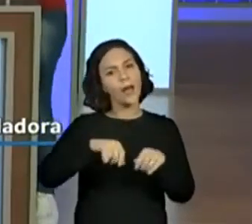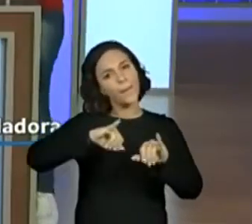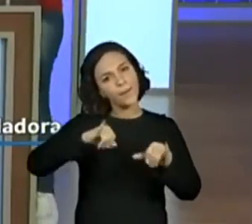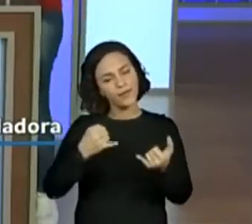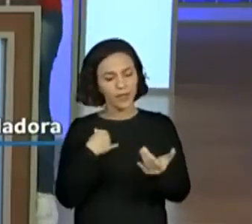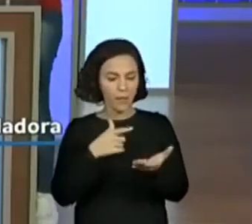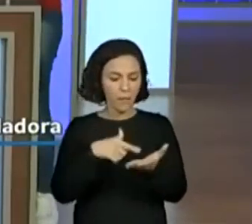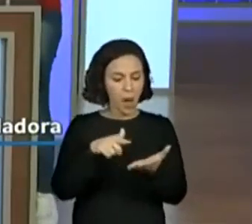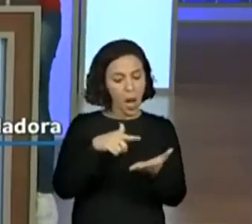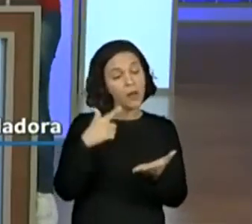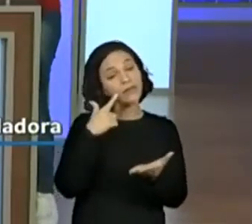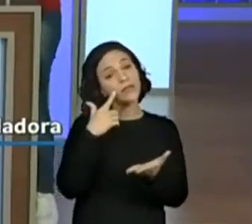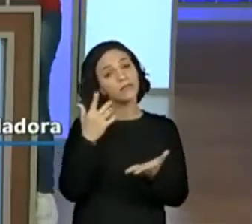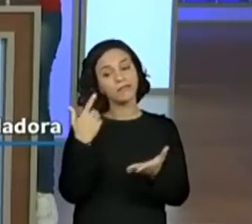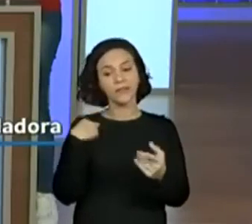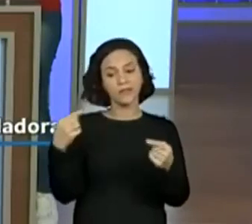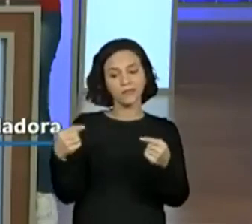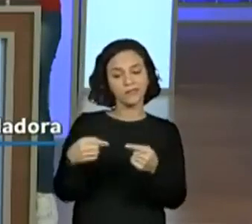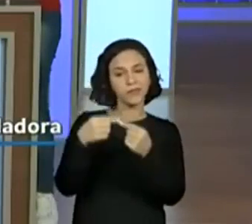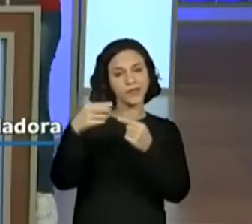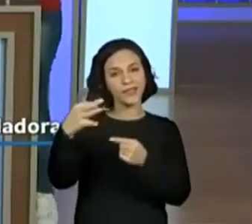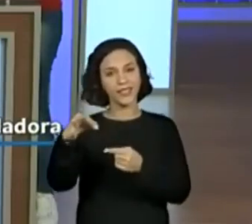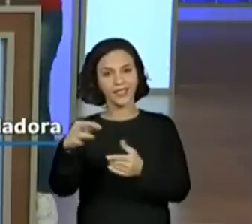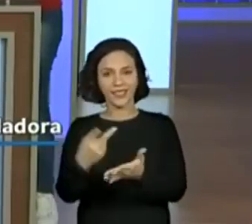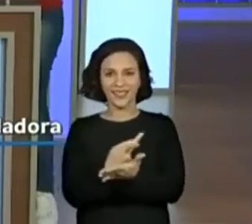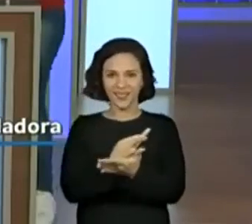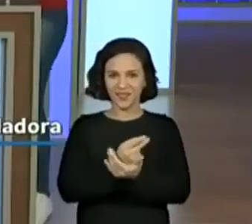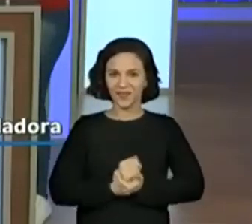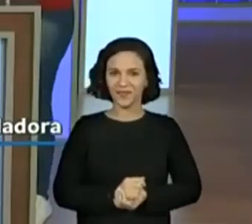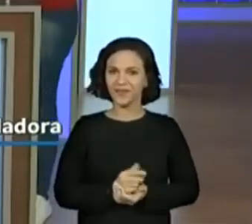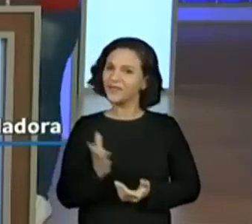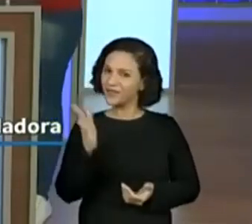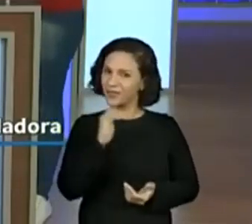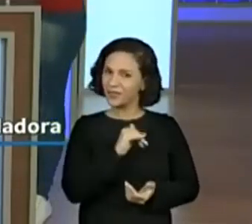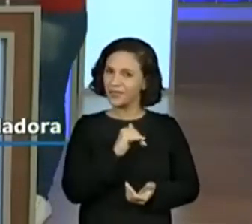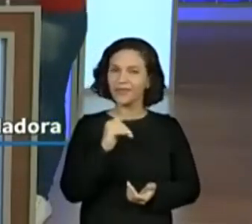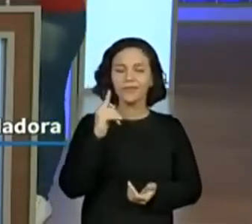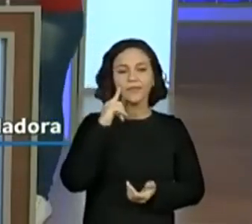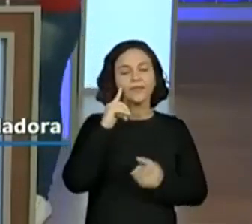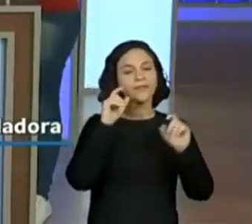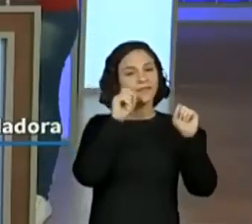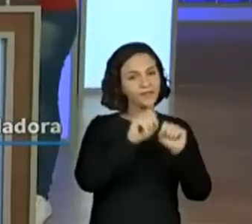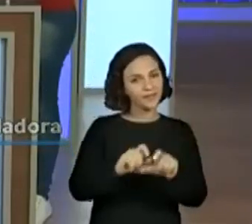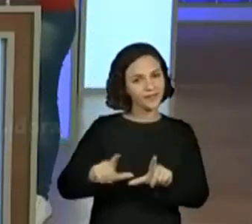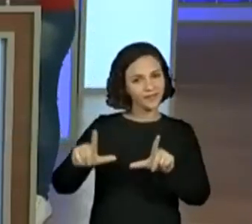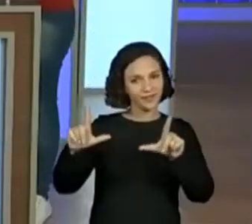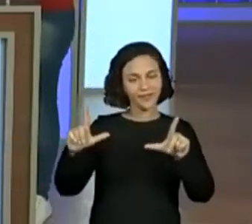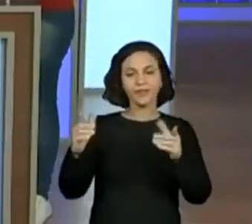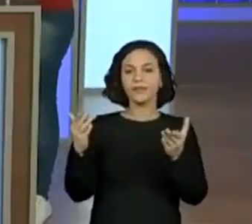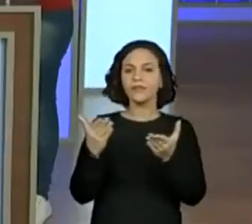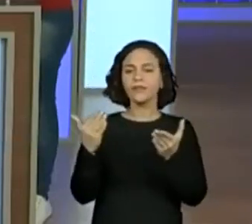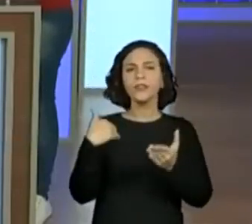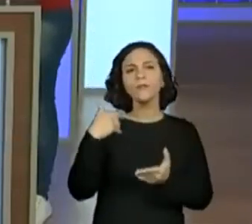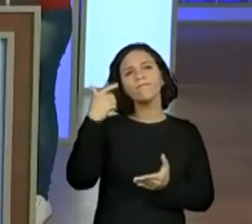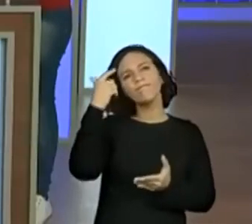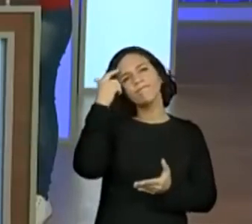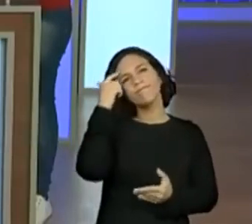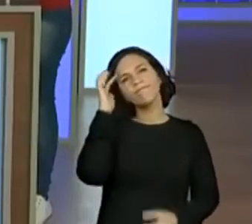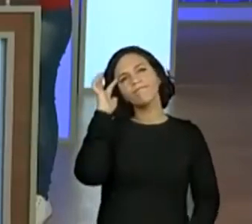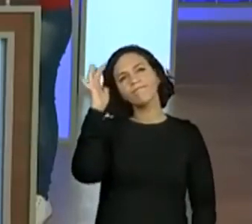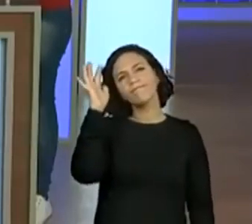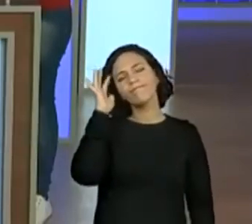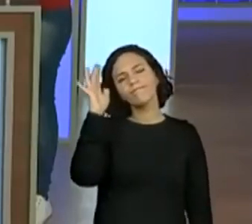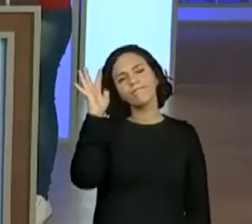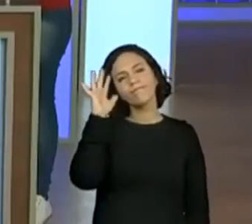para conferência, tá bom? Então, vamos aí para a nossa próxima tela e vamos pensar nas reflexões que